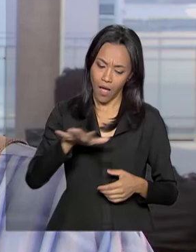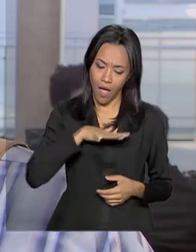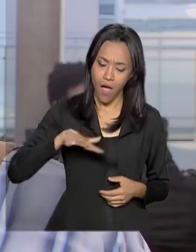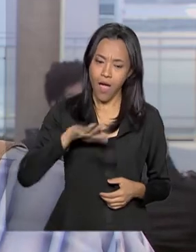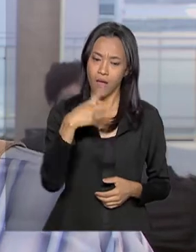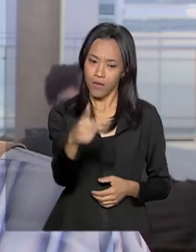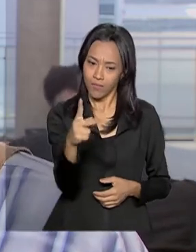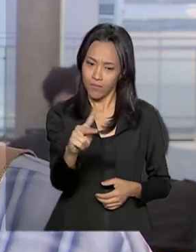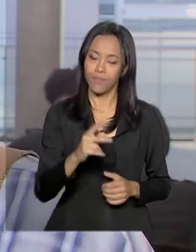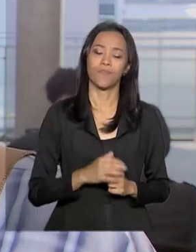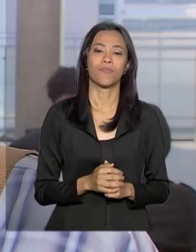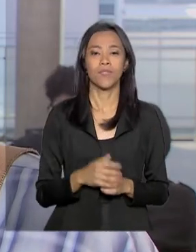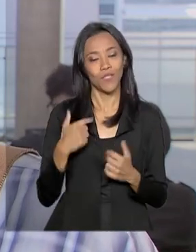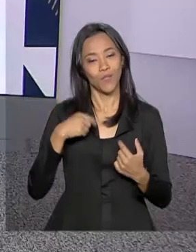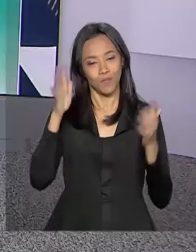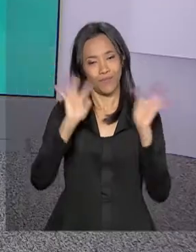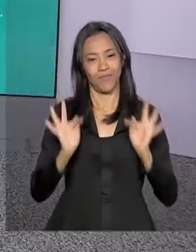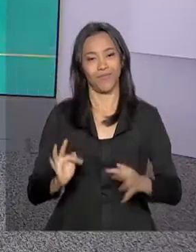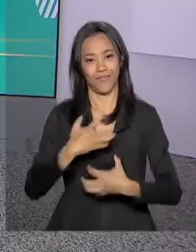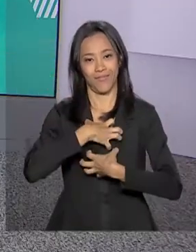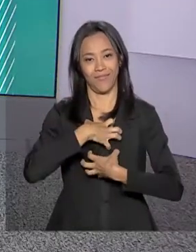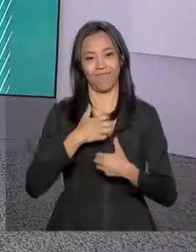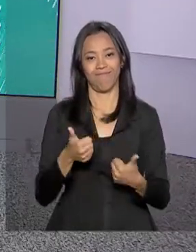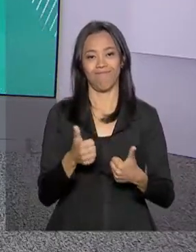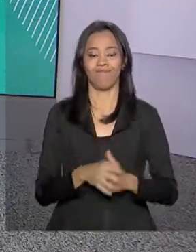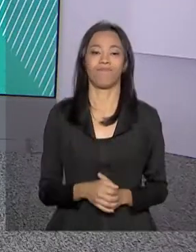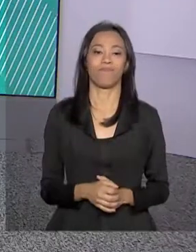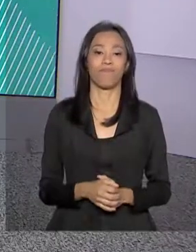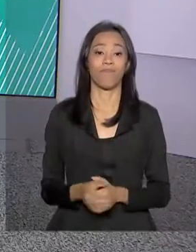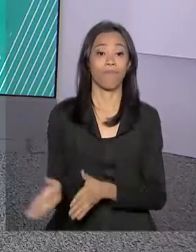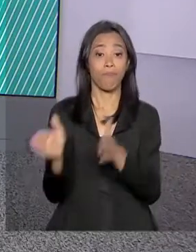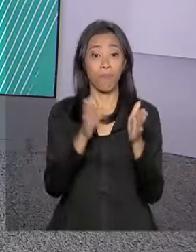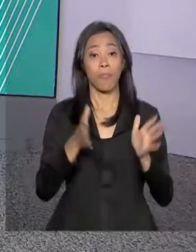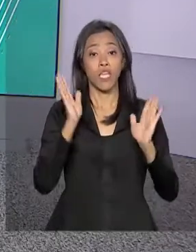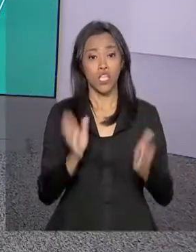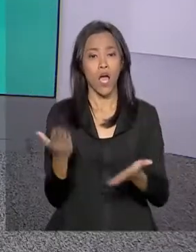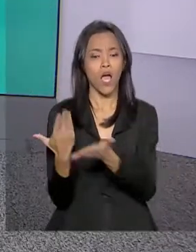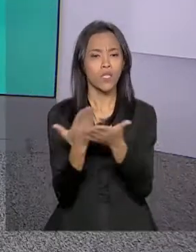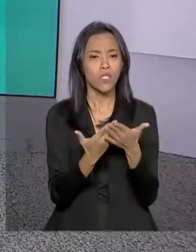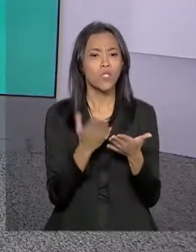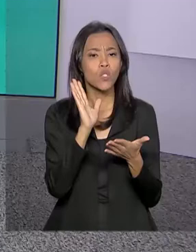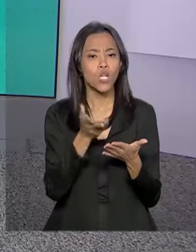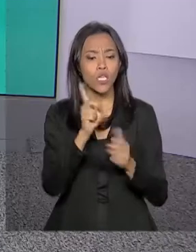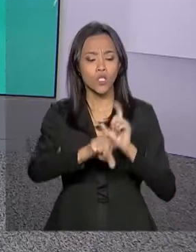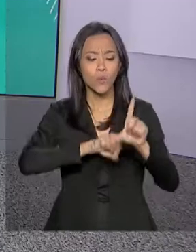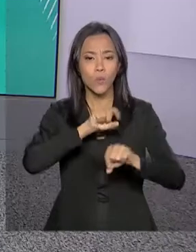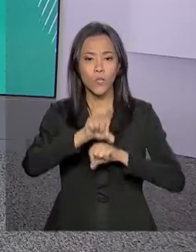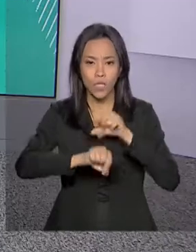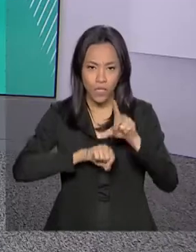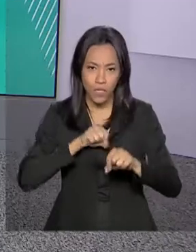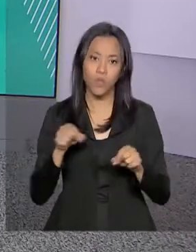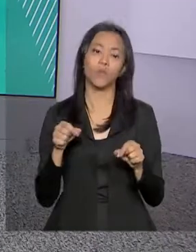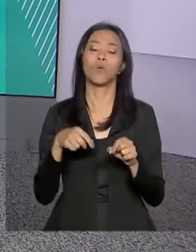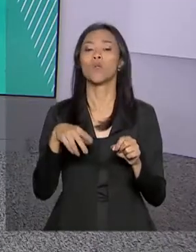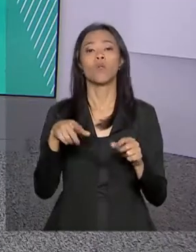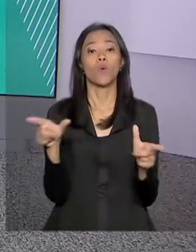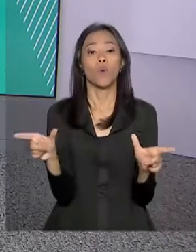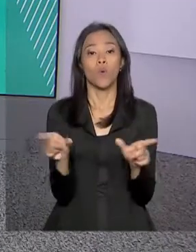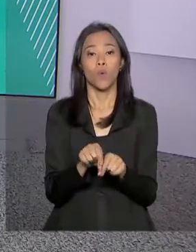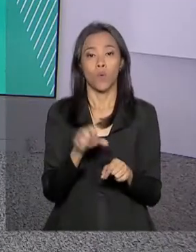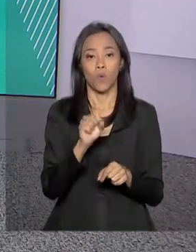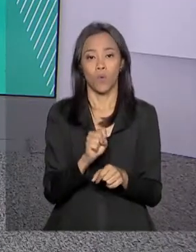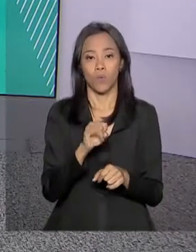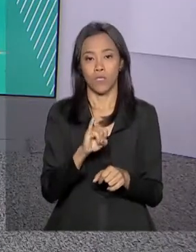faço publicidade. Então eu estou bem feliz. Já os estudantes selecionados na chamada regular do Sisu, o